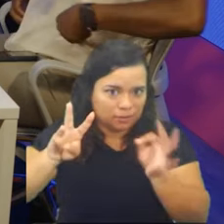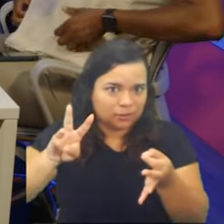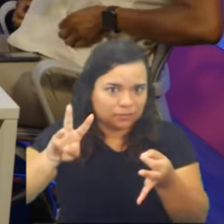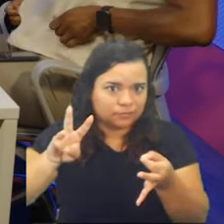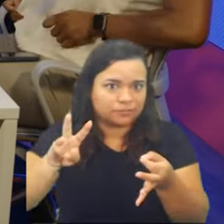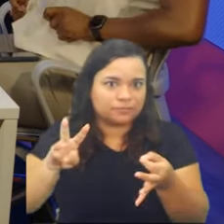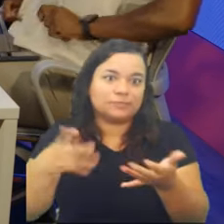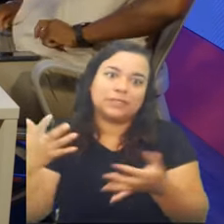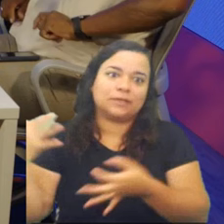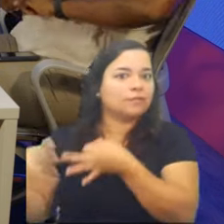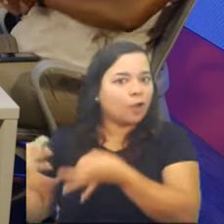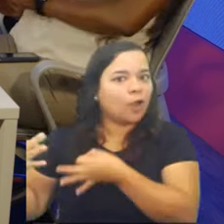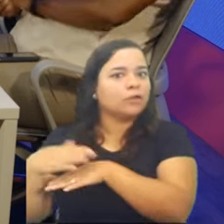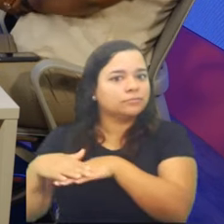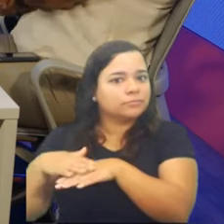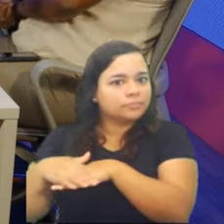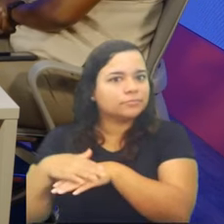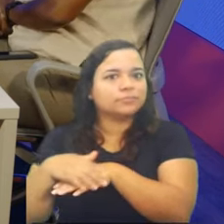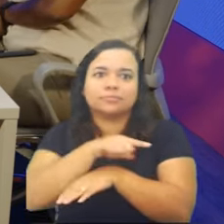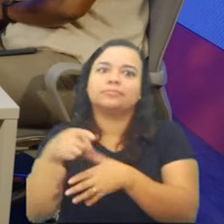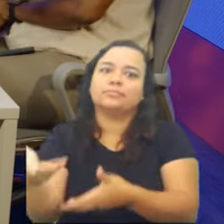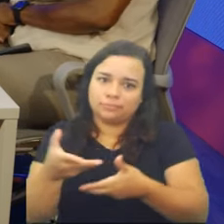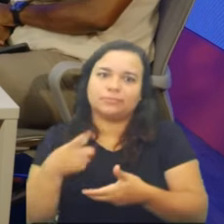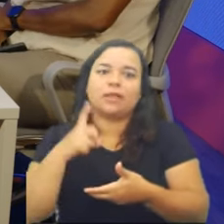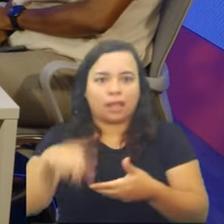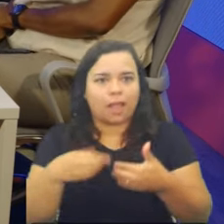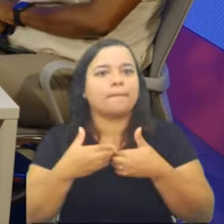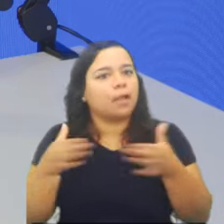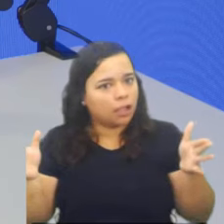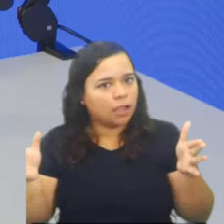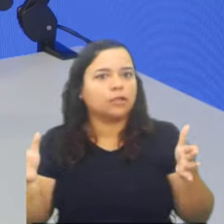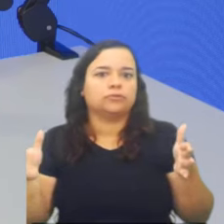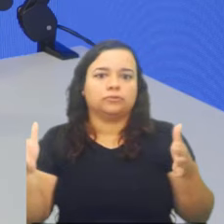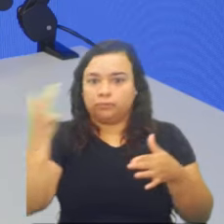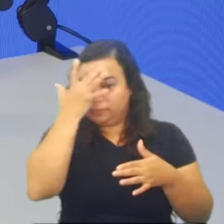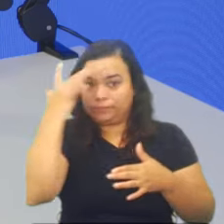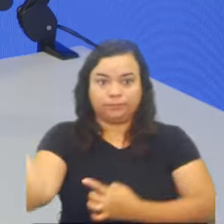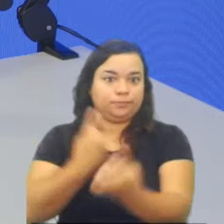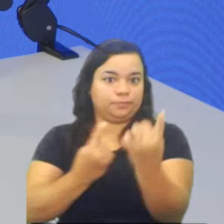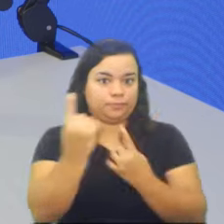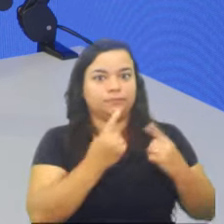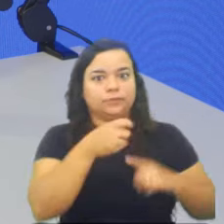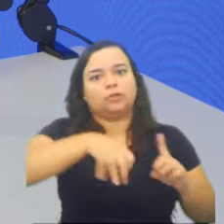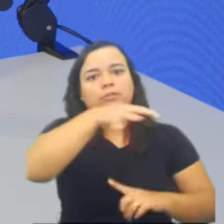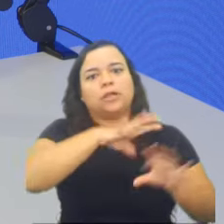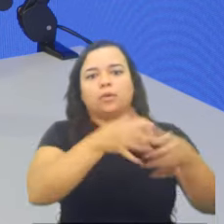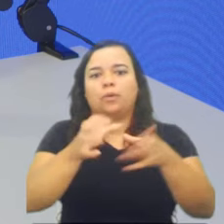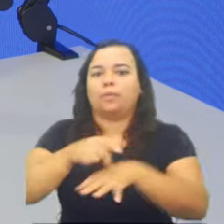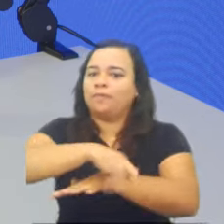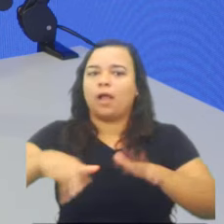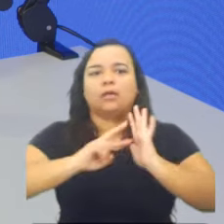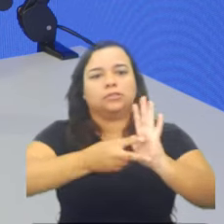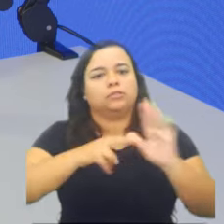gente é é é um for vocês estão convidados sim sabe é é um fórum aberto à à à sociedade civil aos vários